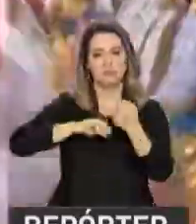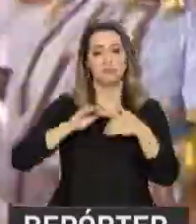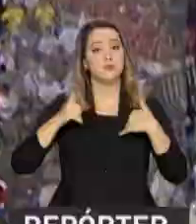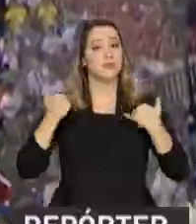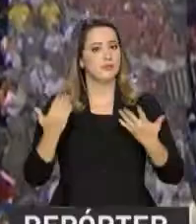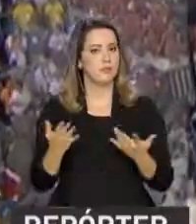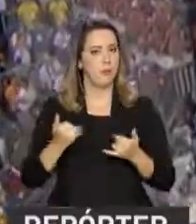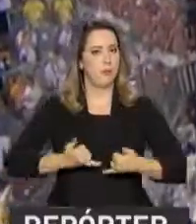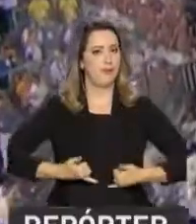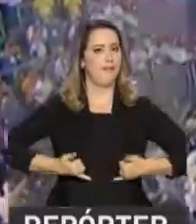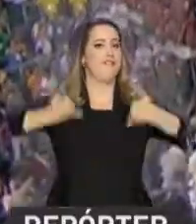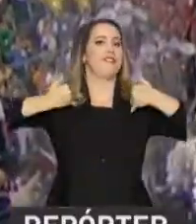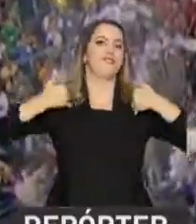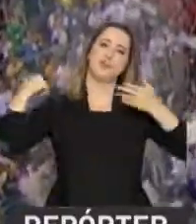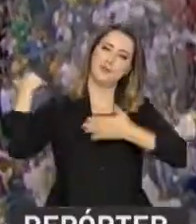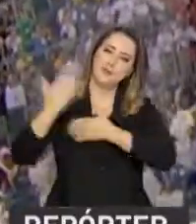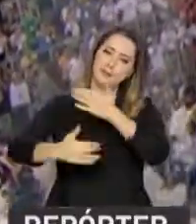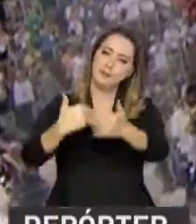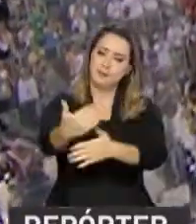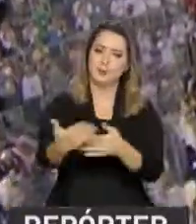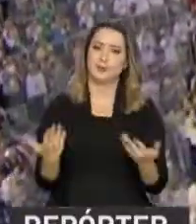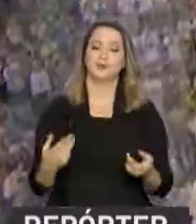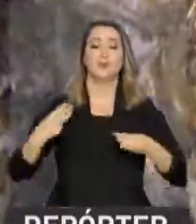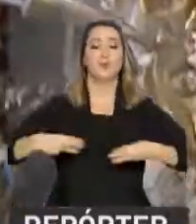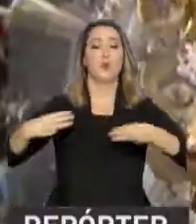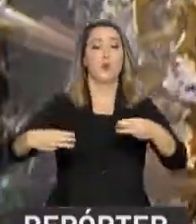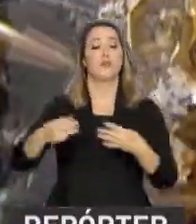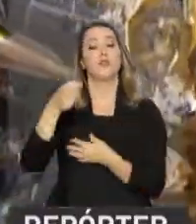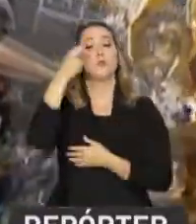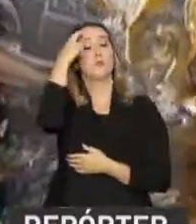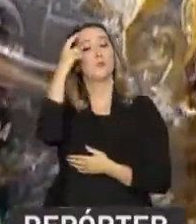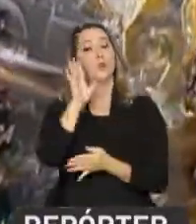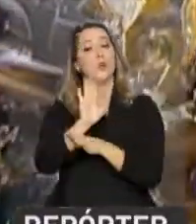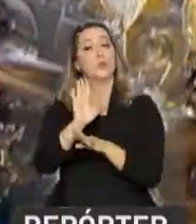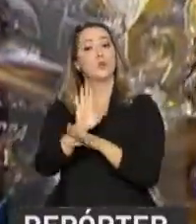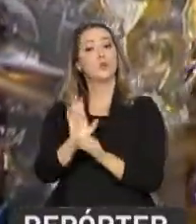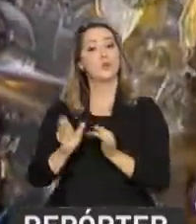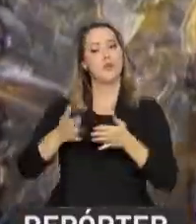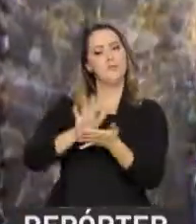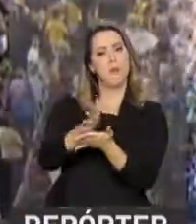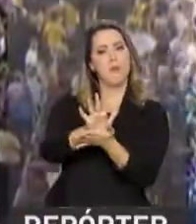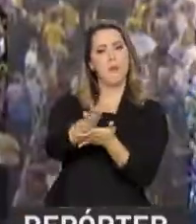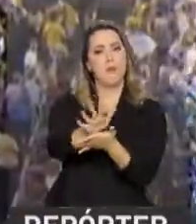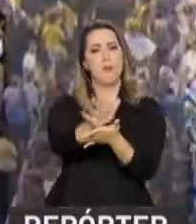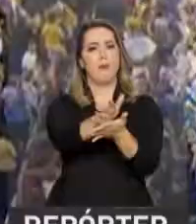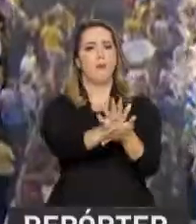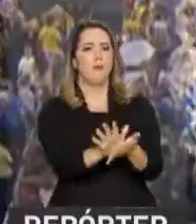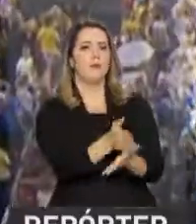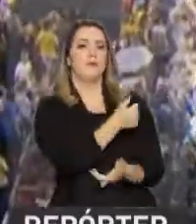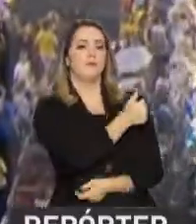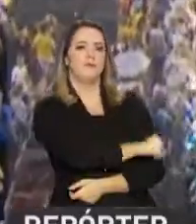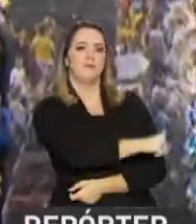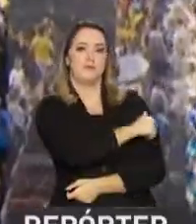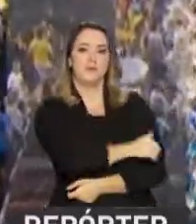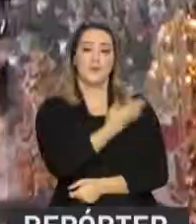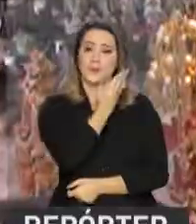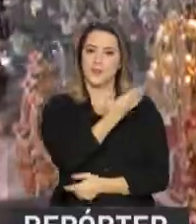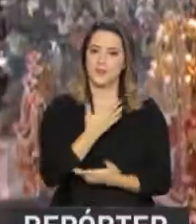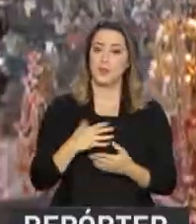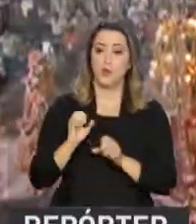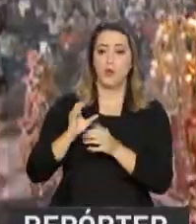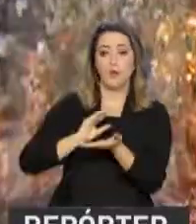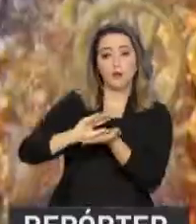para que a festa não pare, o Ministério da Cultura anunciou que vai ajudar as escolas de samba do Rio. O governo vai